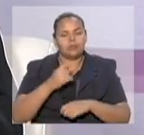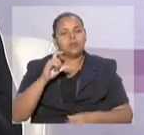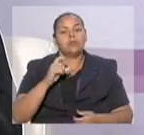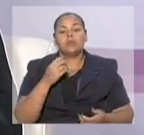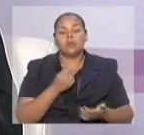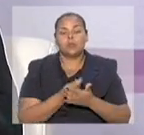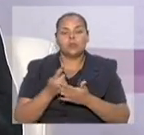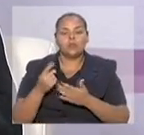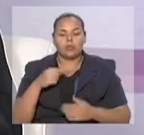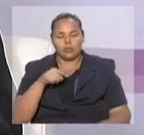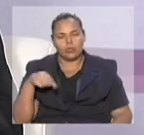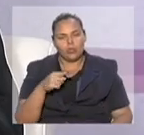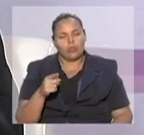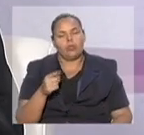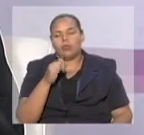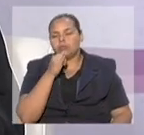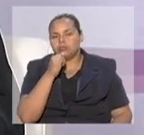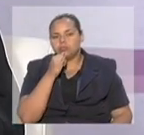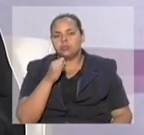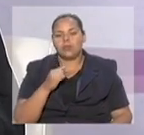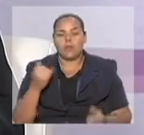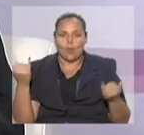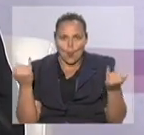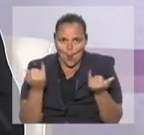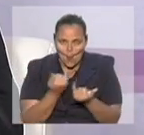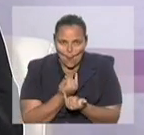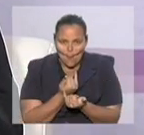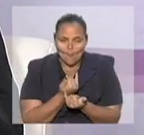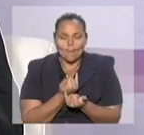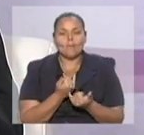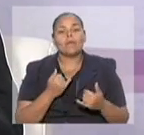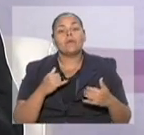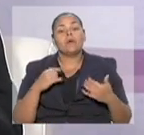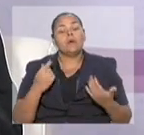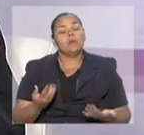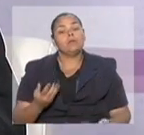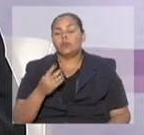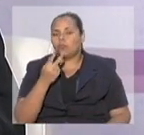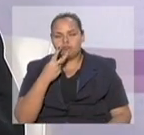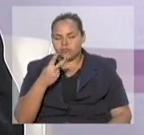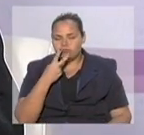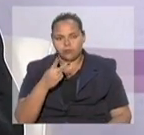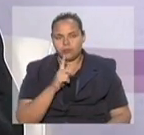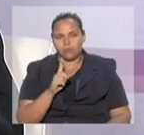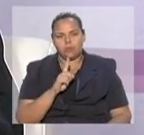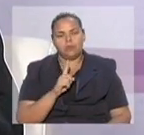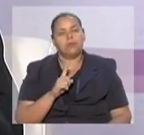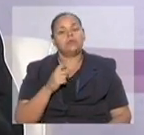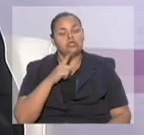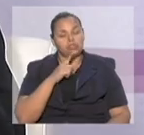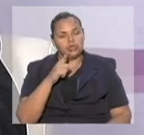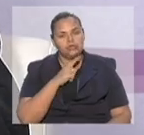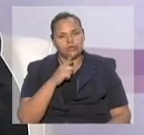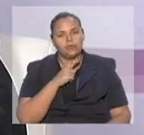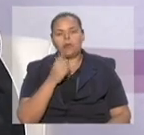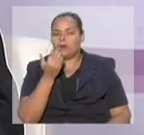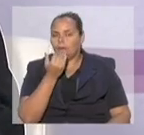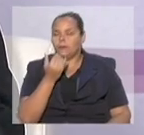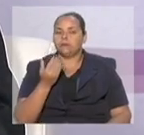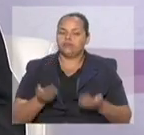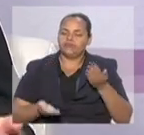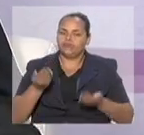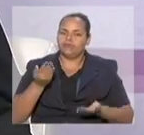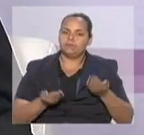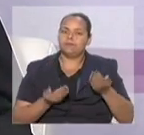nós fôssemos mais magros, vamos dizer assim, não fumássemos e tivéssemos essa alimentação